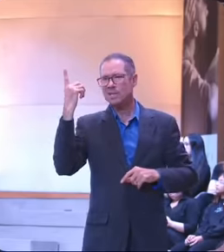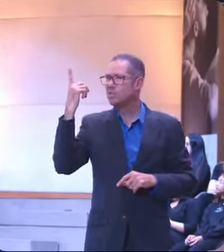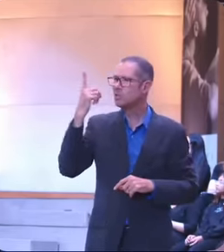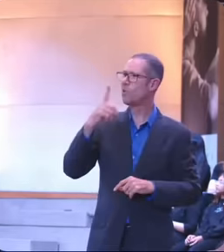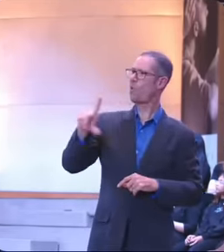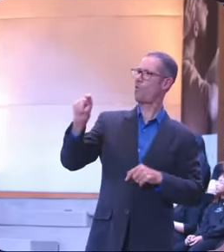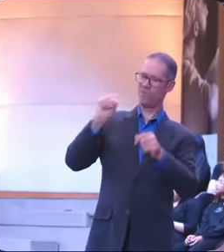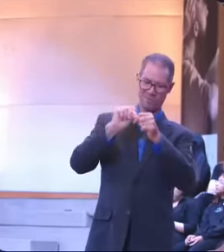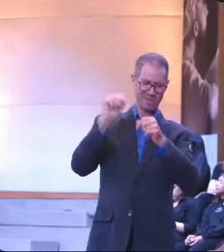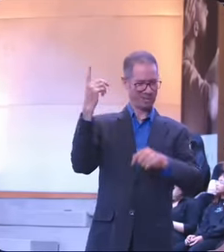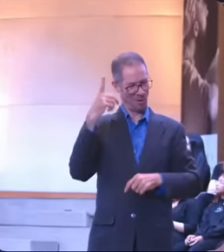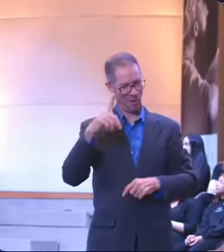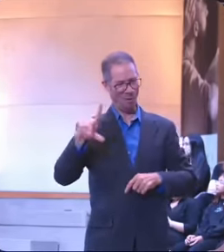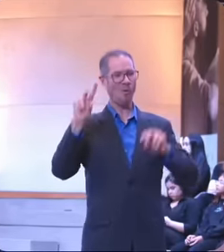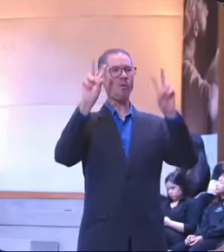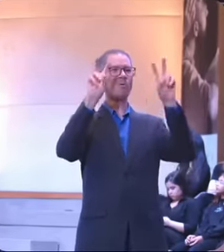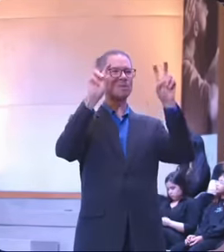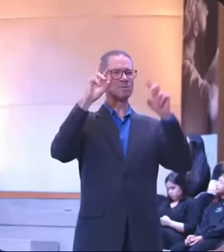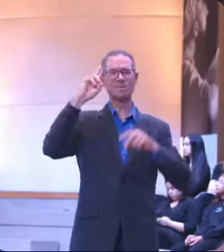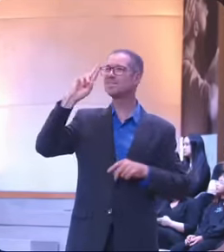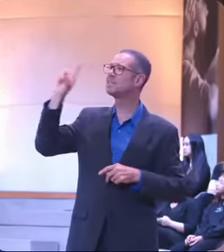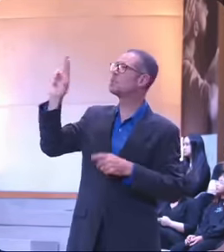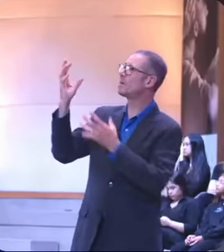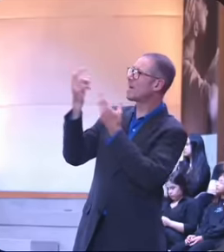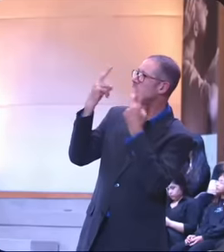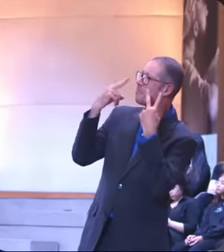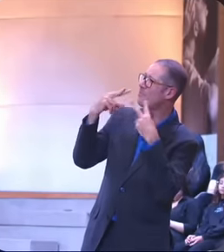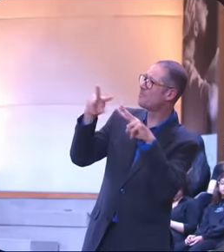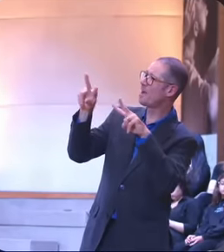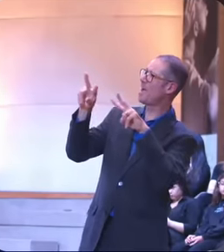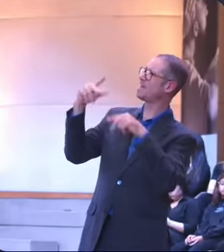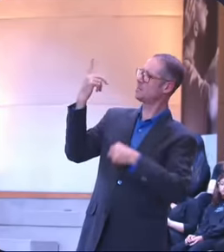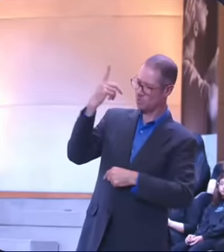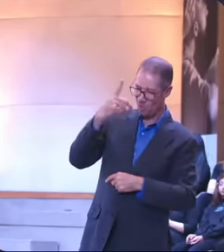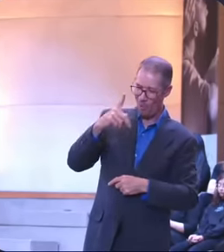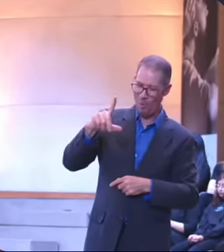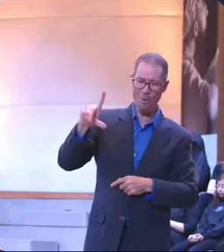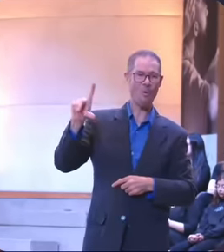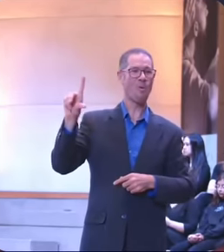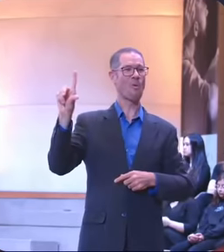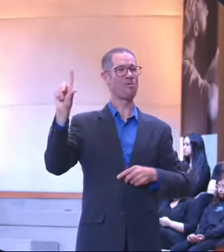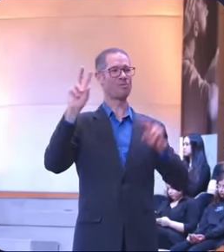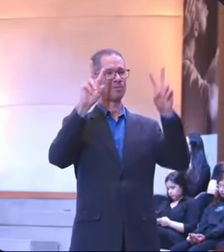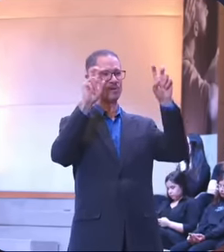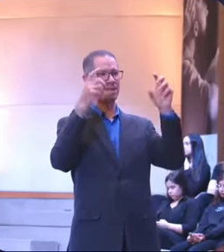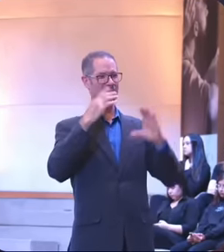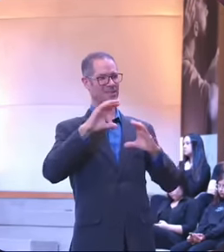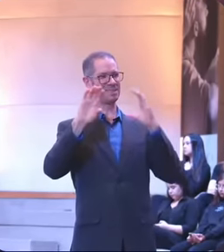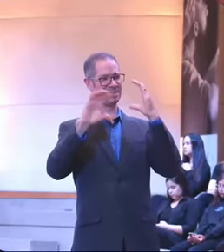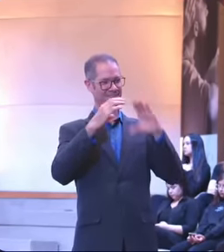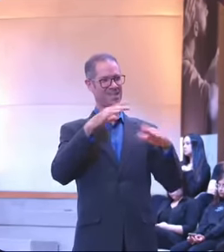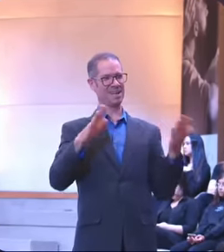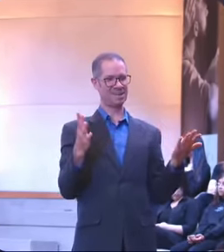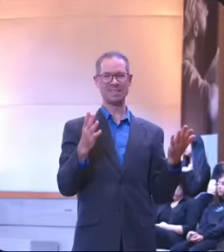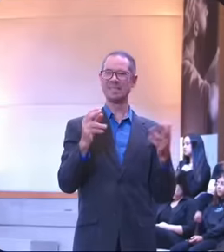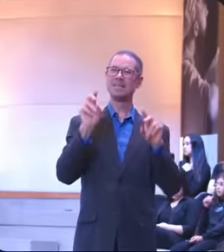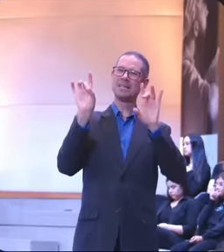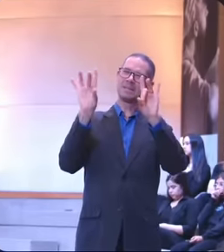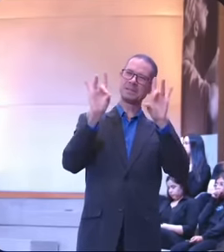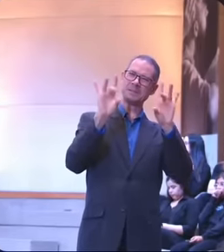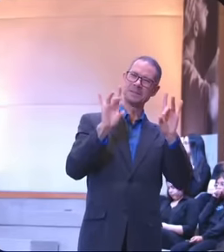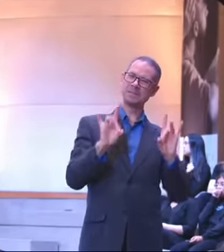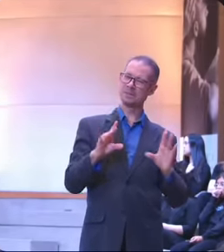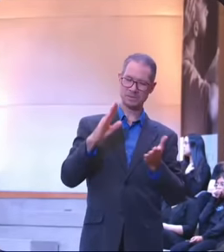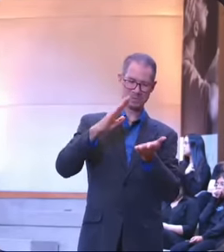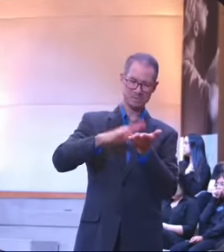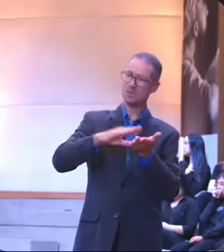isso mesmo? Ah, Senhor, quero ver isso acontecer outra vez. Queridos, a mão de Deus